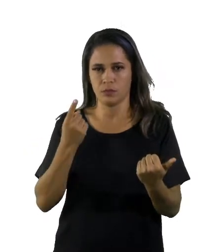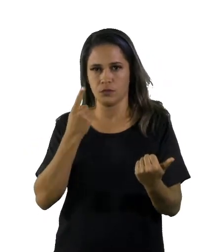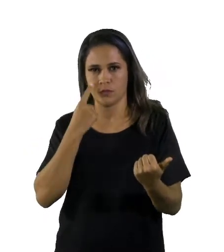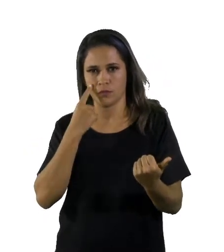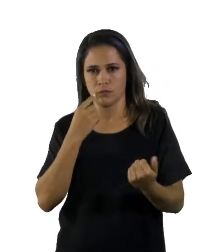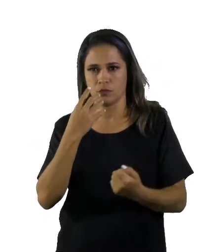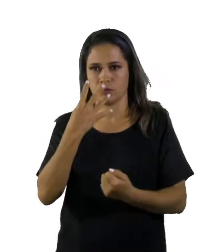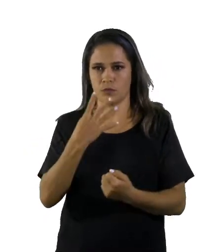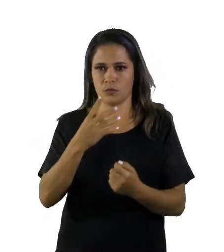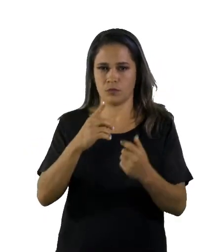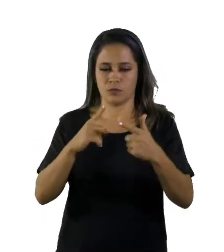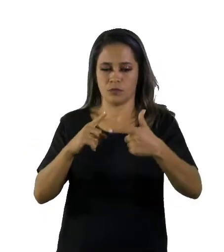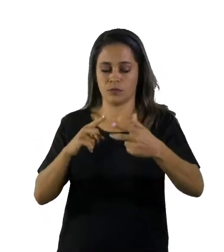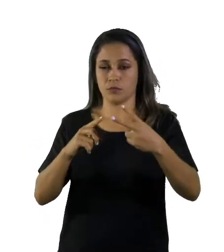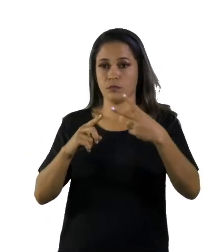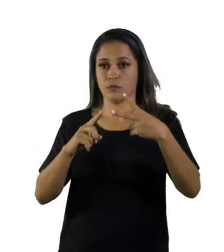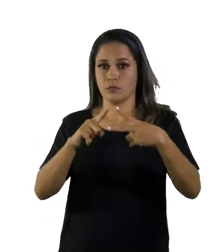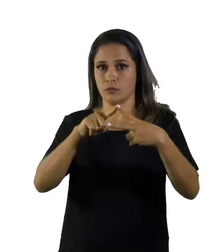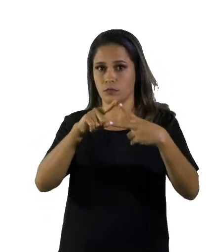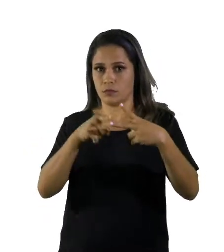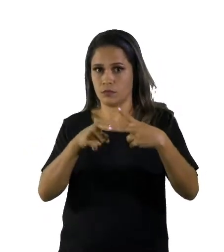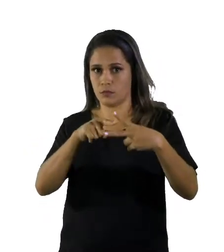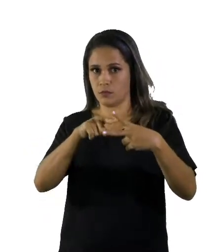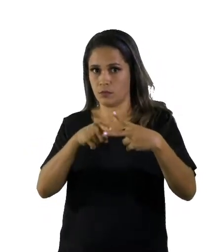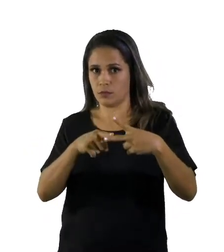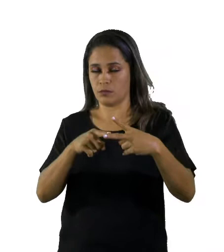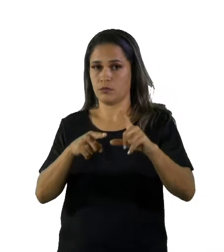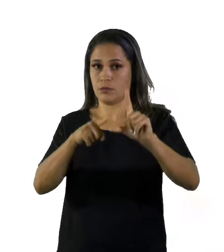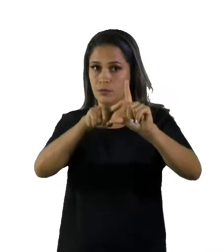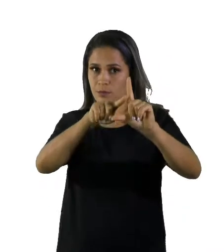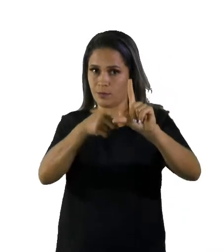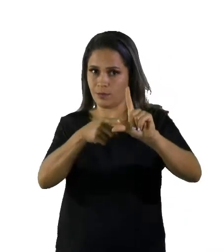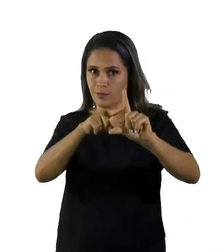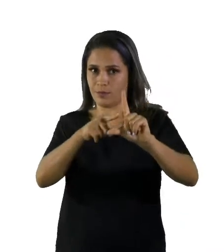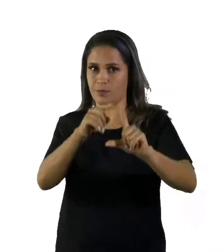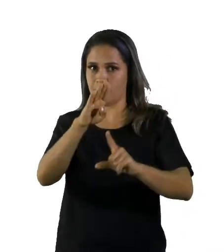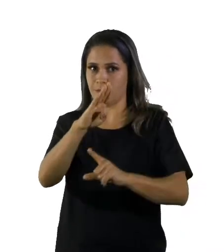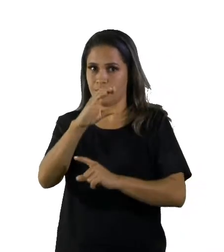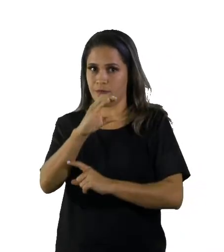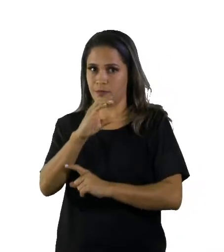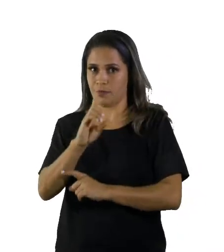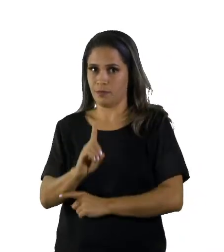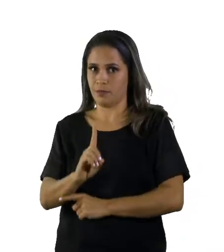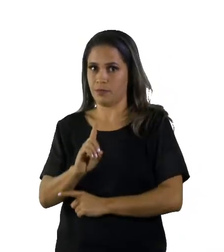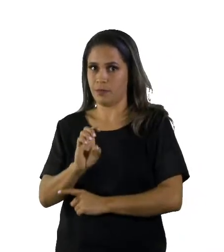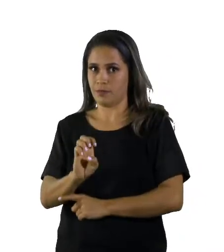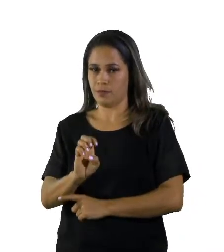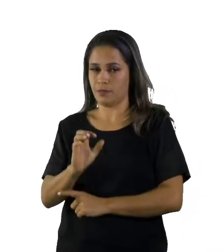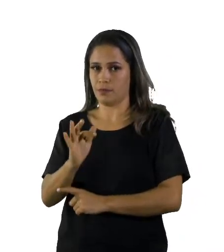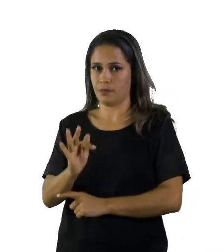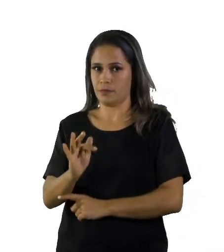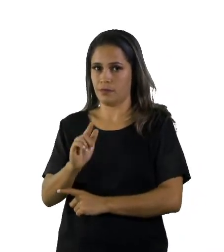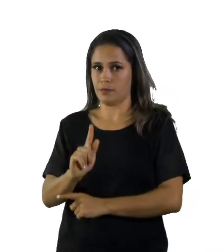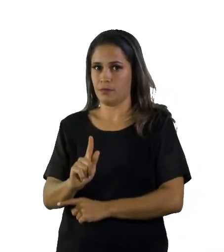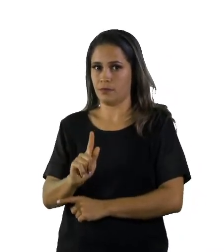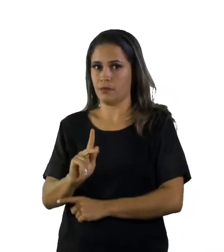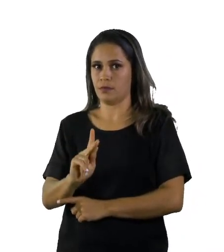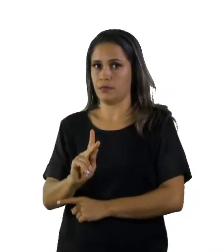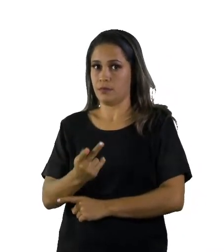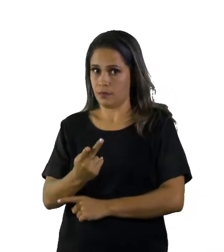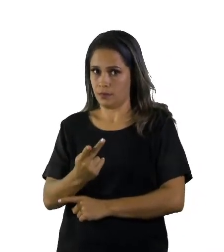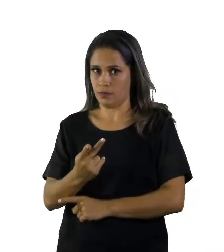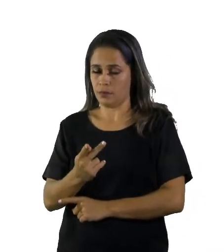quatro ângulos. E eu não chamei de ângulo A, B, C e D, E, F, G e